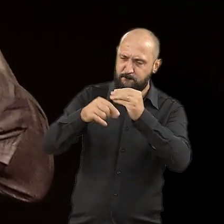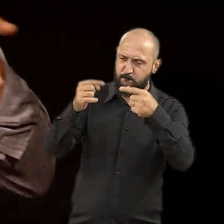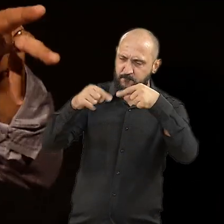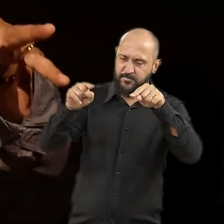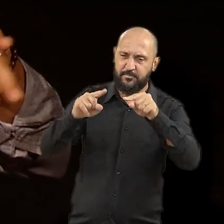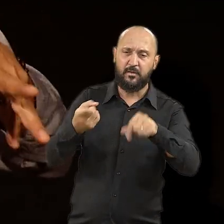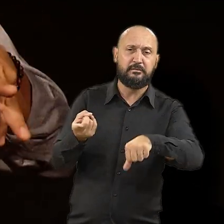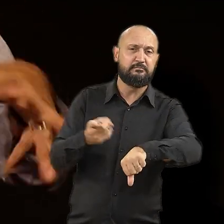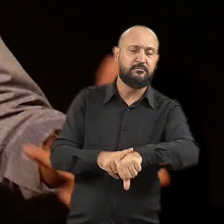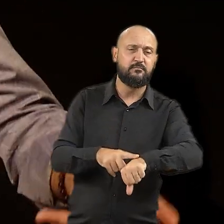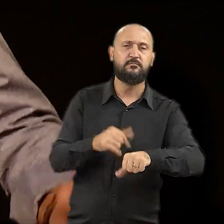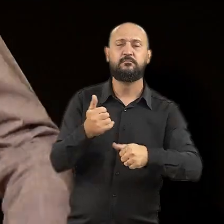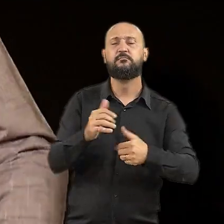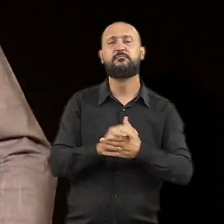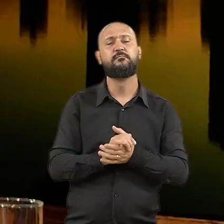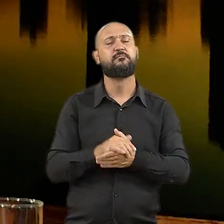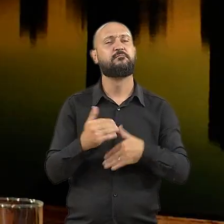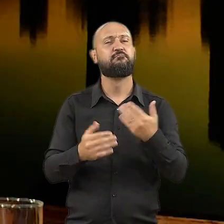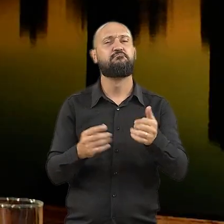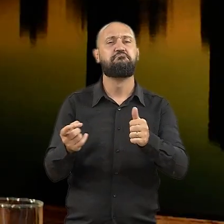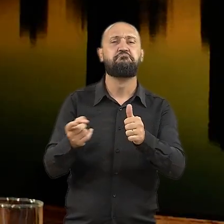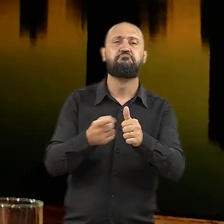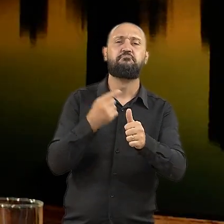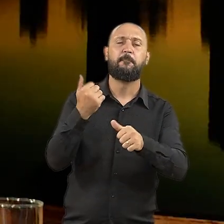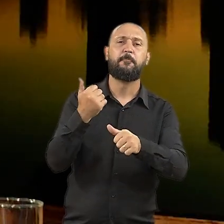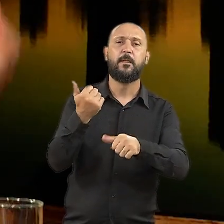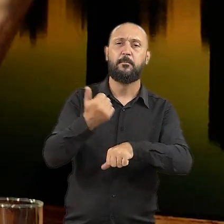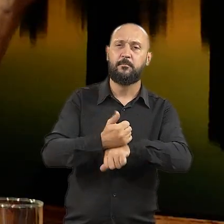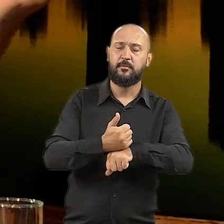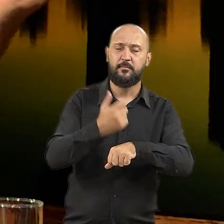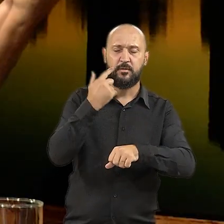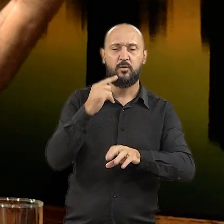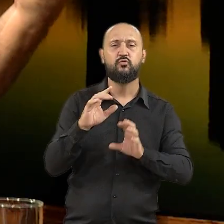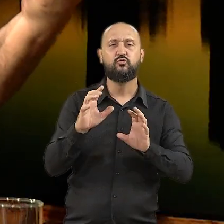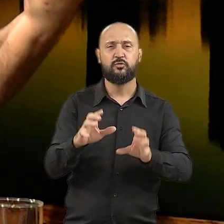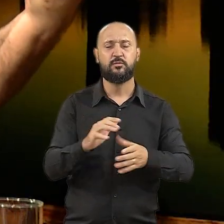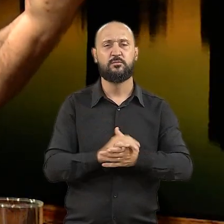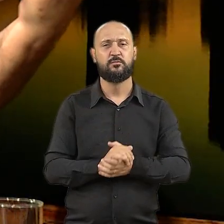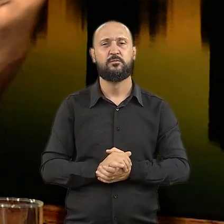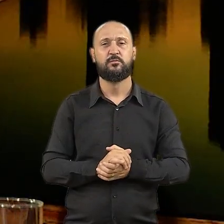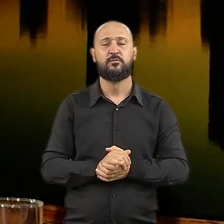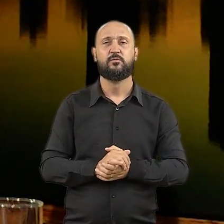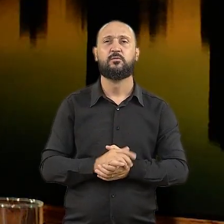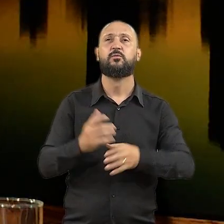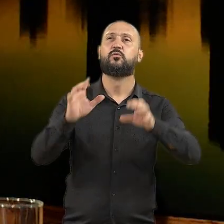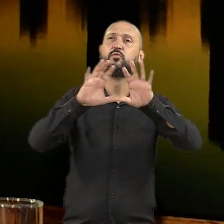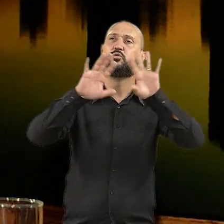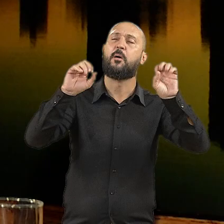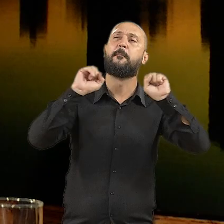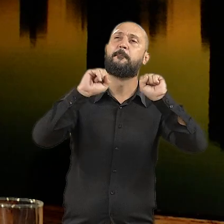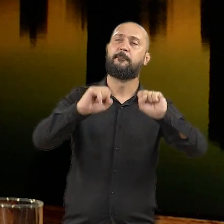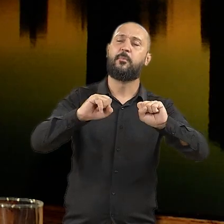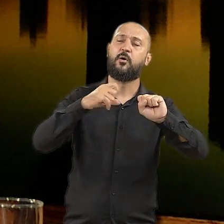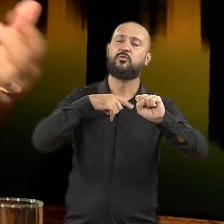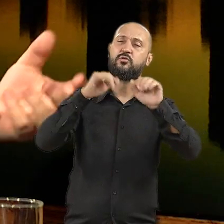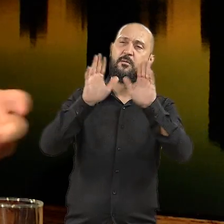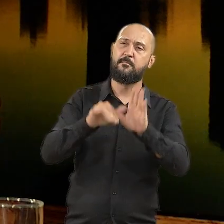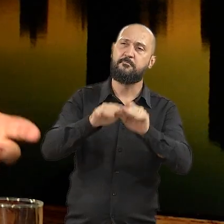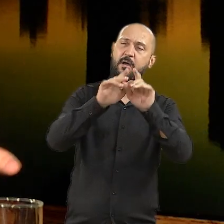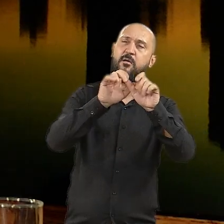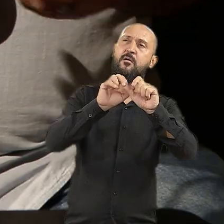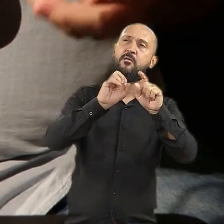improvisado, aquela coisa jazz. E aí, a primeiro lugar, foi uma que era estilo Foi o No Céu Poderá Surgir Pássaros